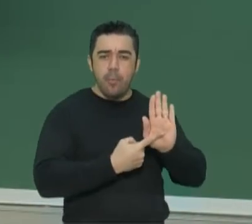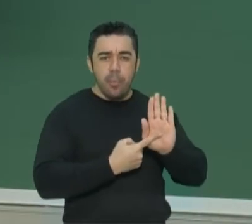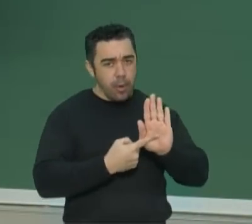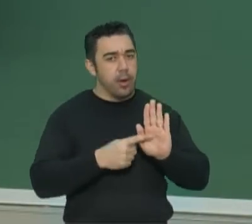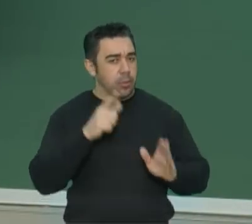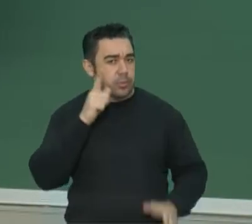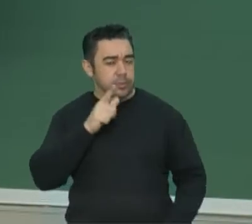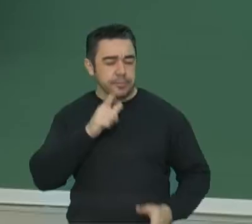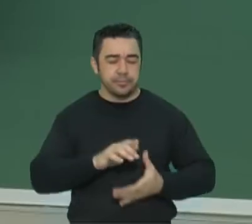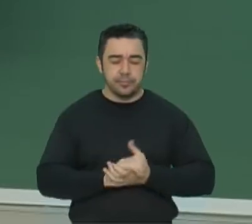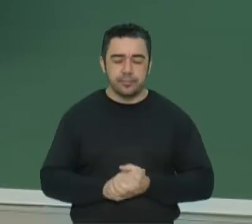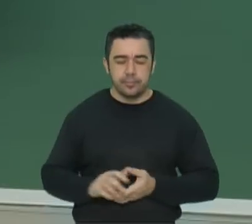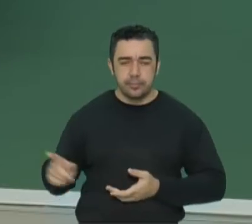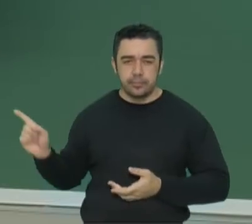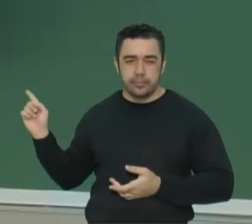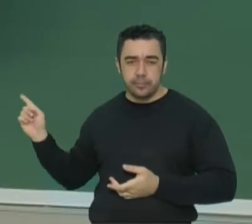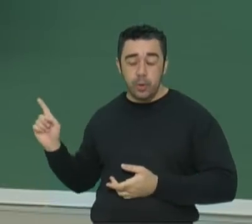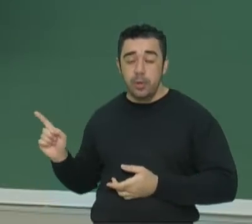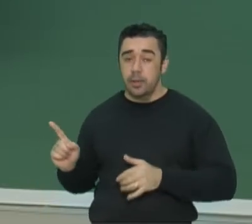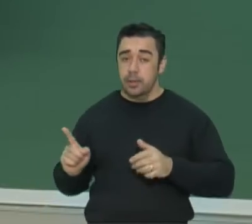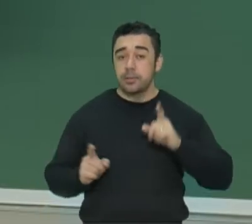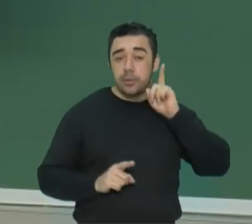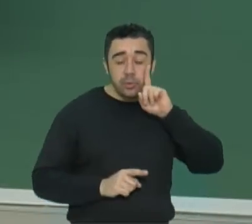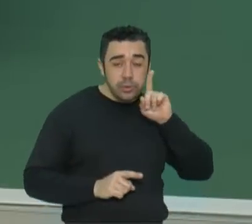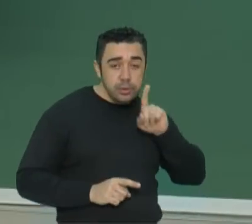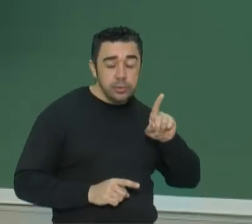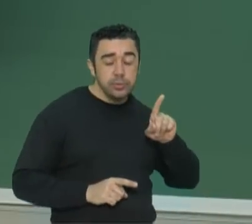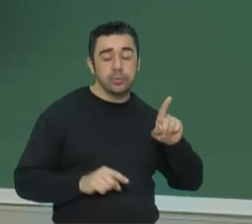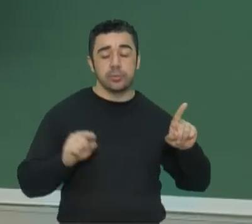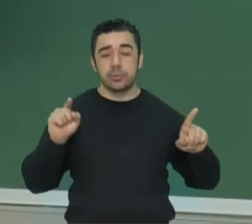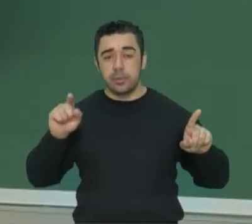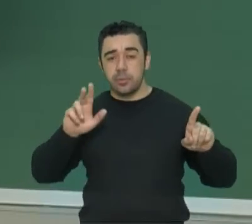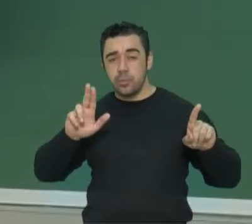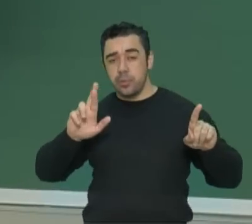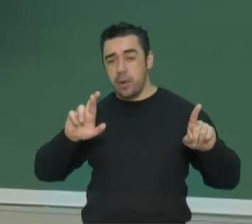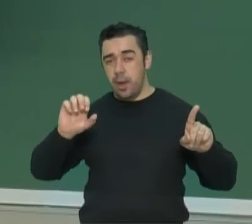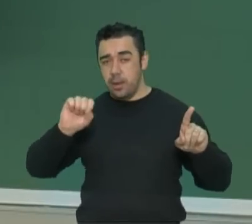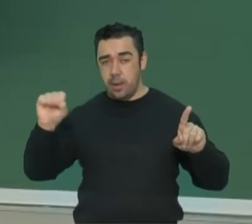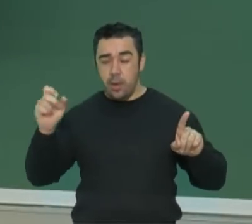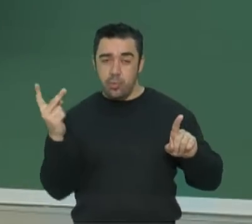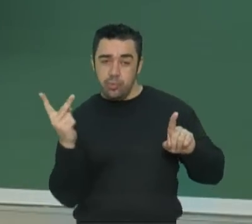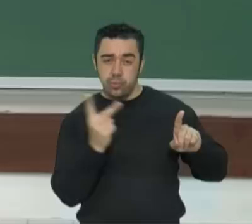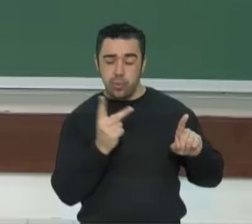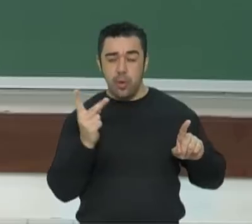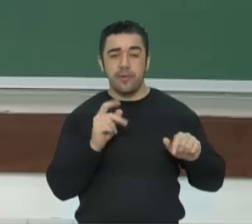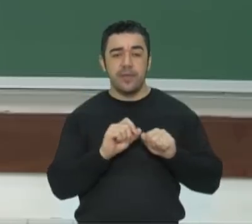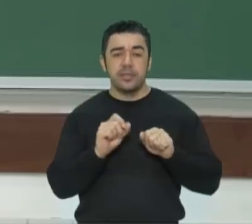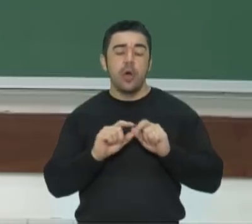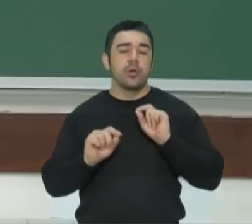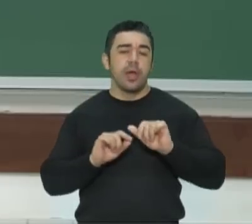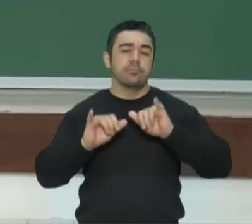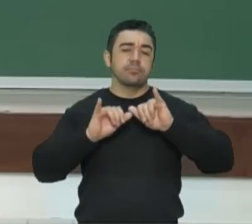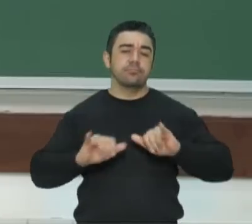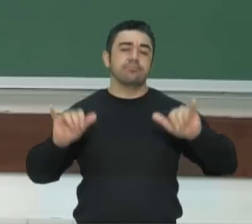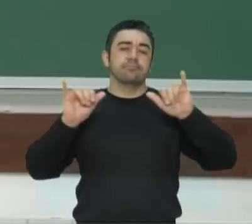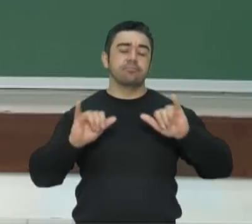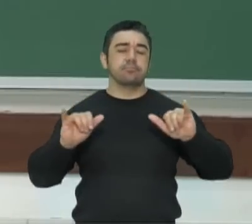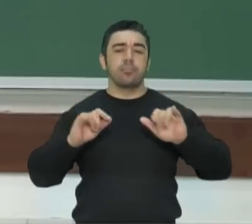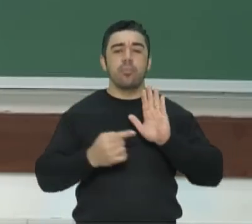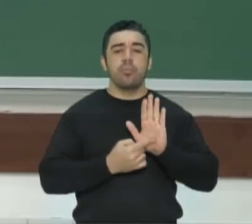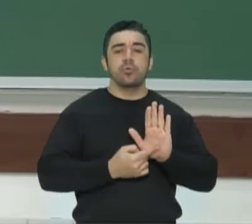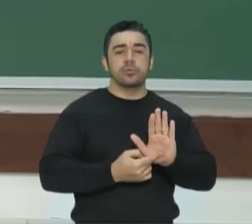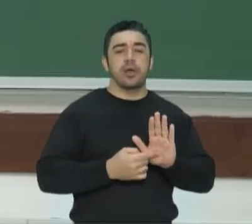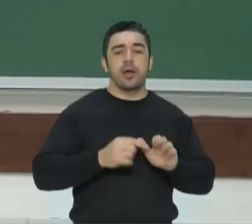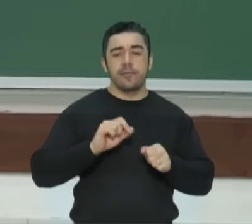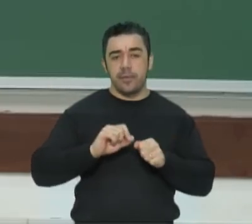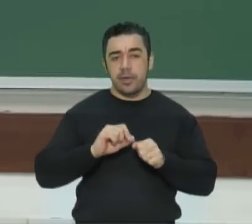Fria. Ambos os lados usavam a propaganda como forma de fazer publicidade de seus atos